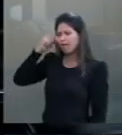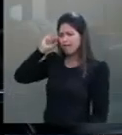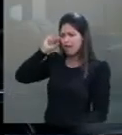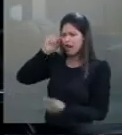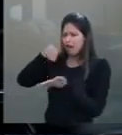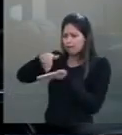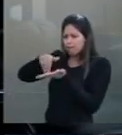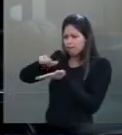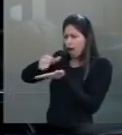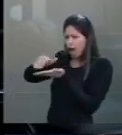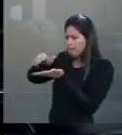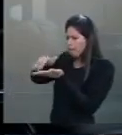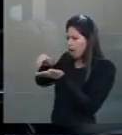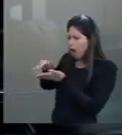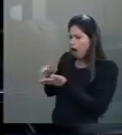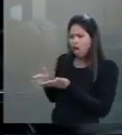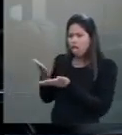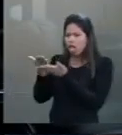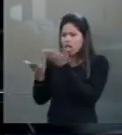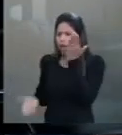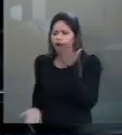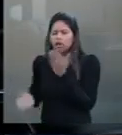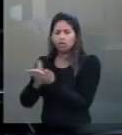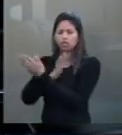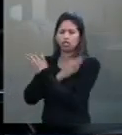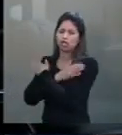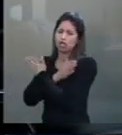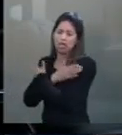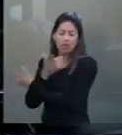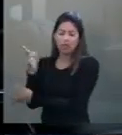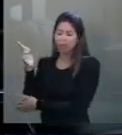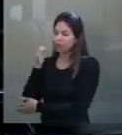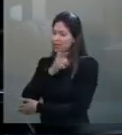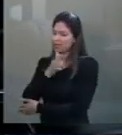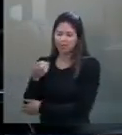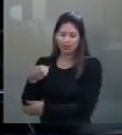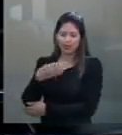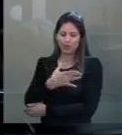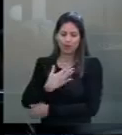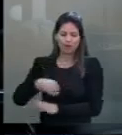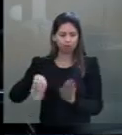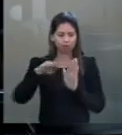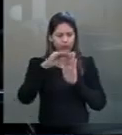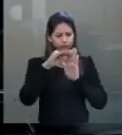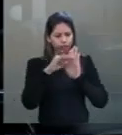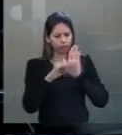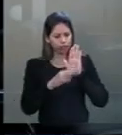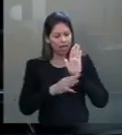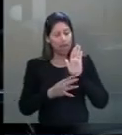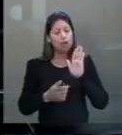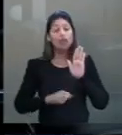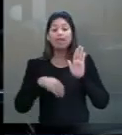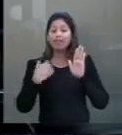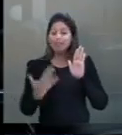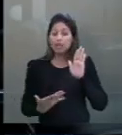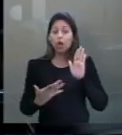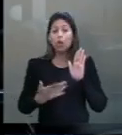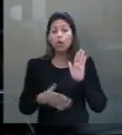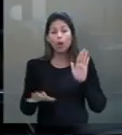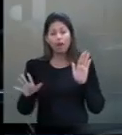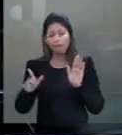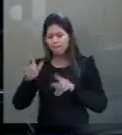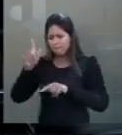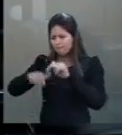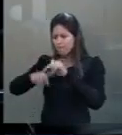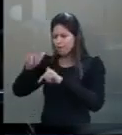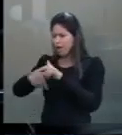da pandemia. Elas não conseguiram nova colocação. O número de desempregados e desempregadas